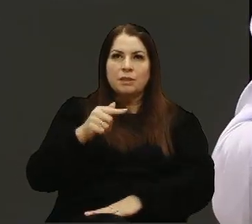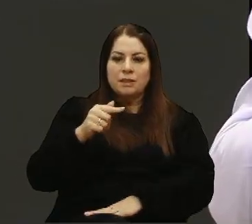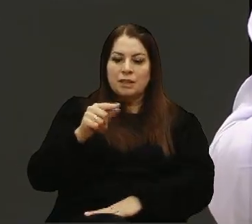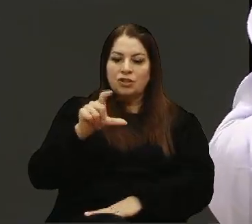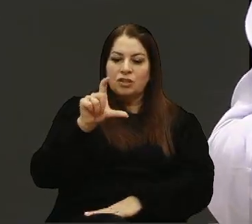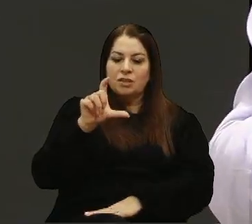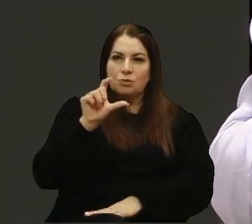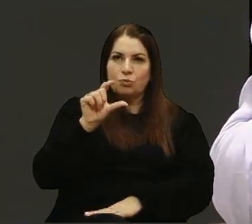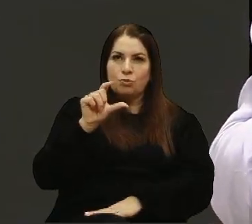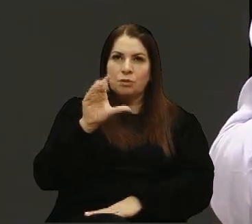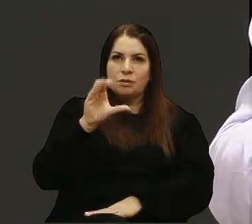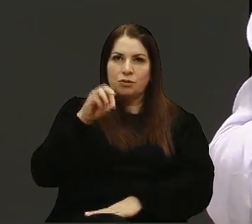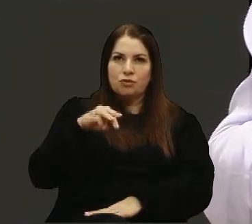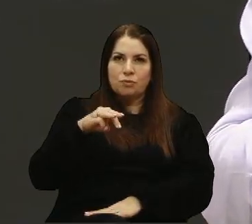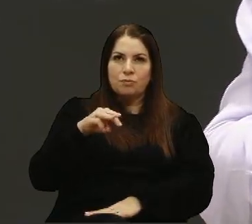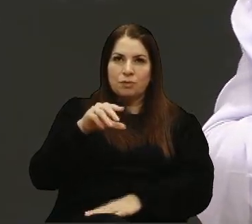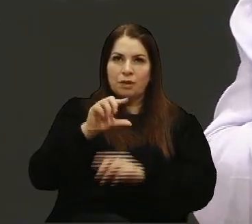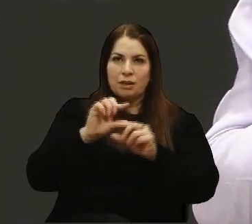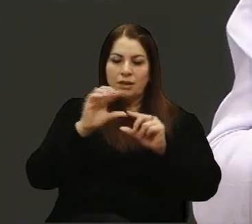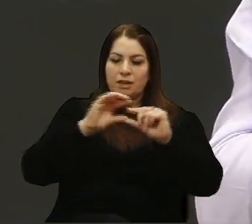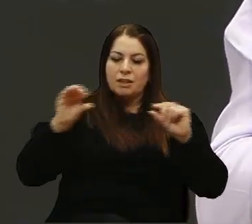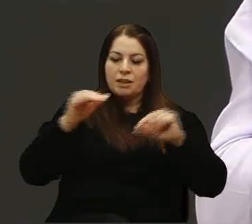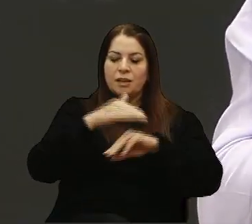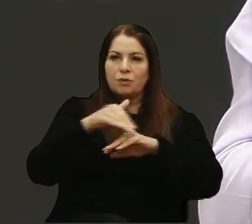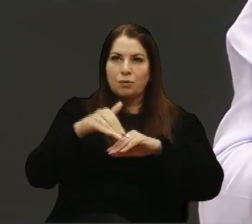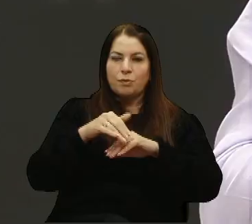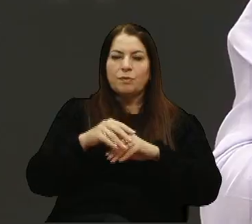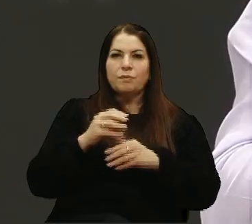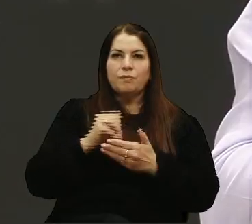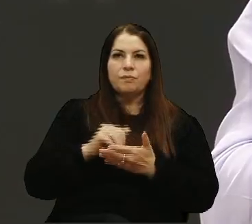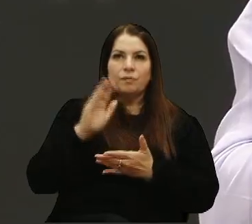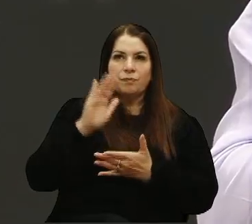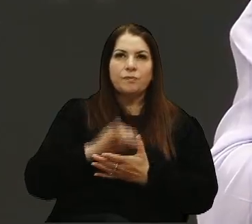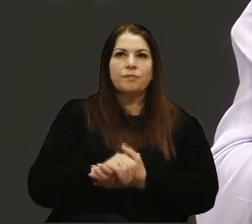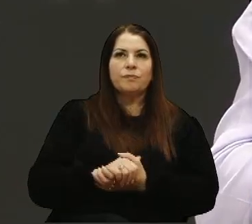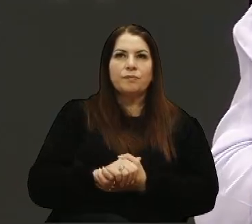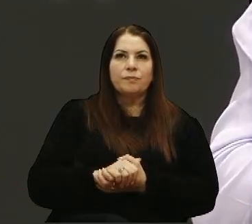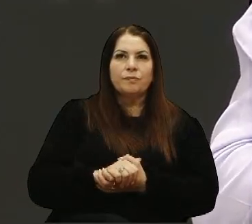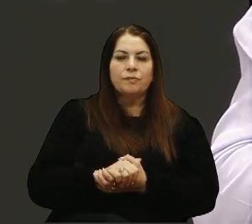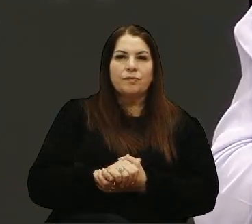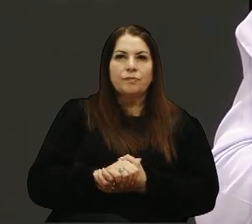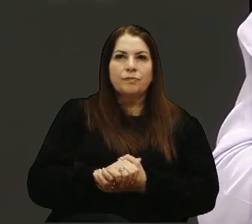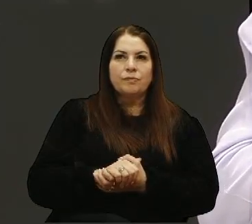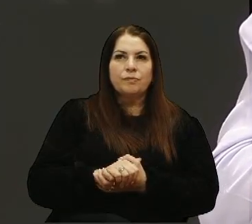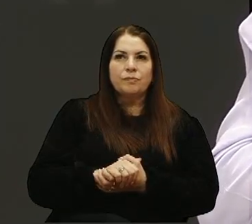de asfalto na rua Hércules Galó. E eu comentei com o prefeito Odiló.